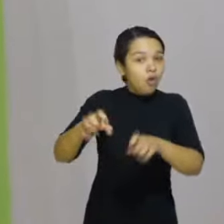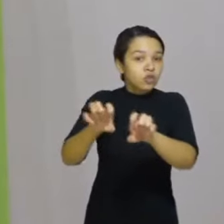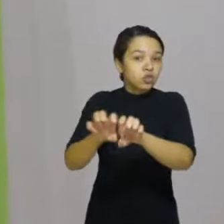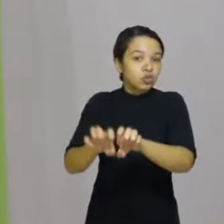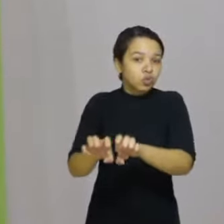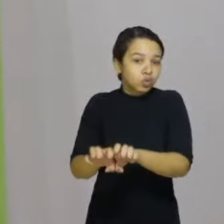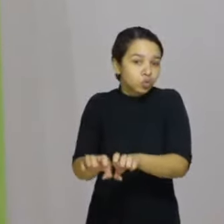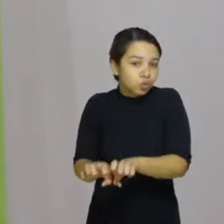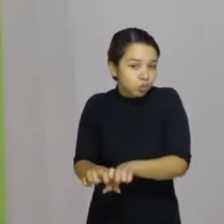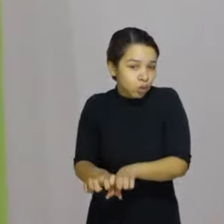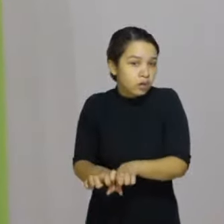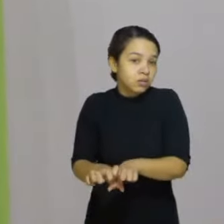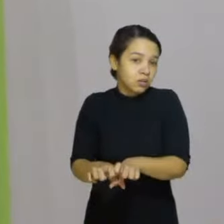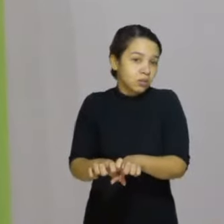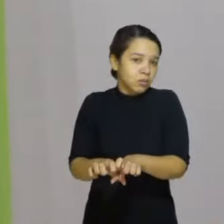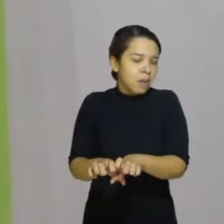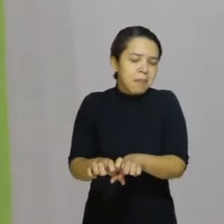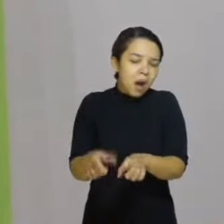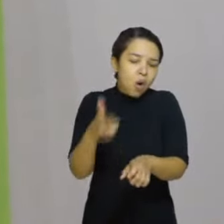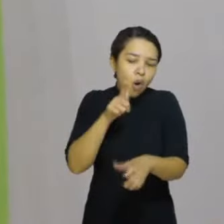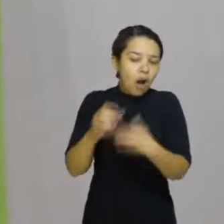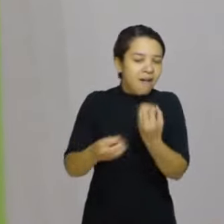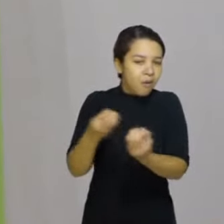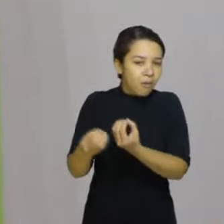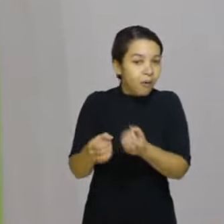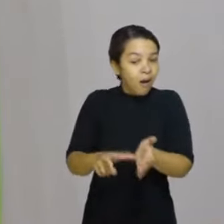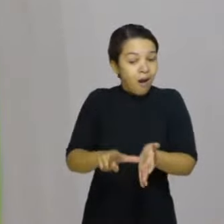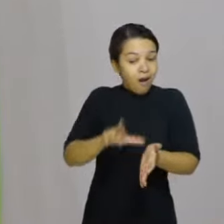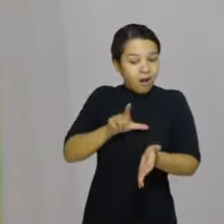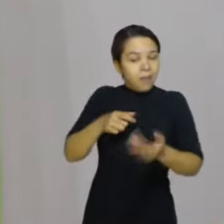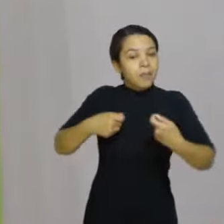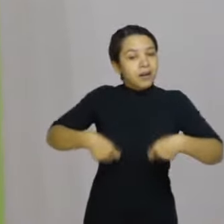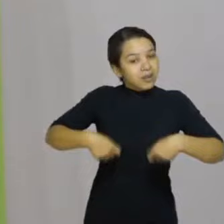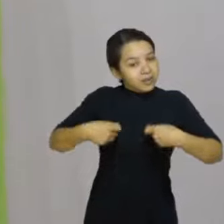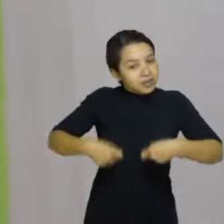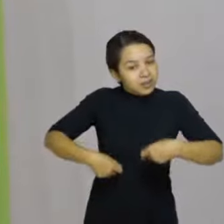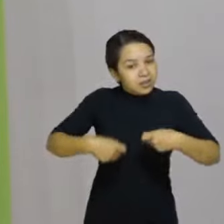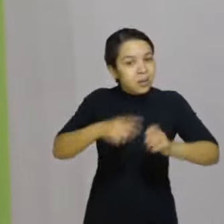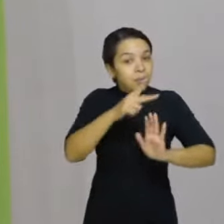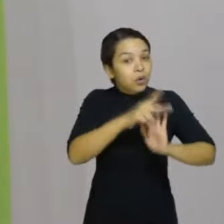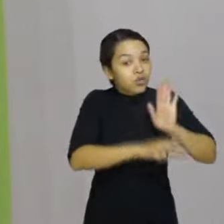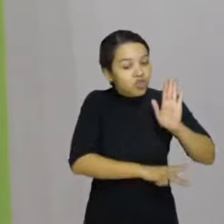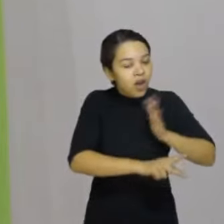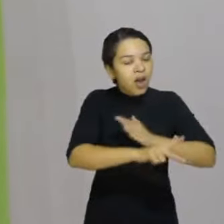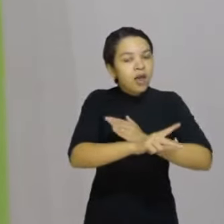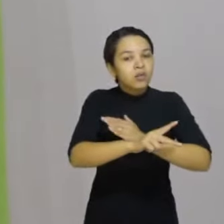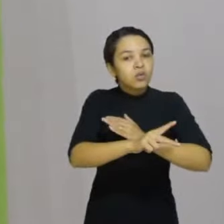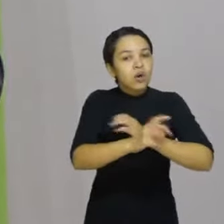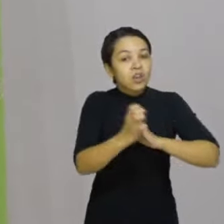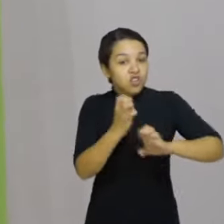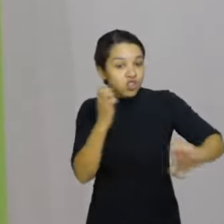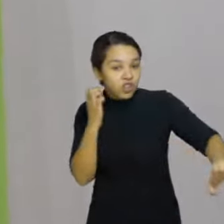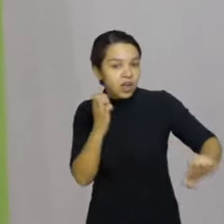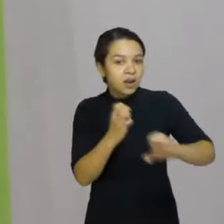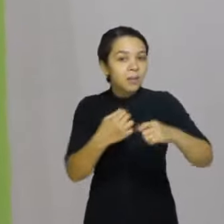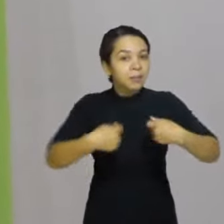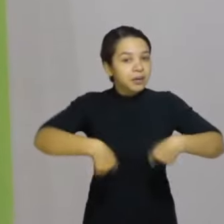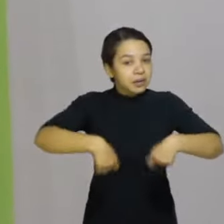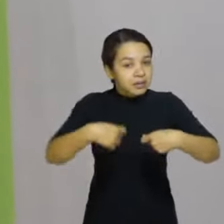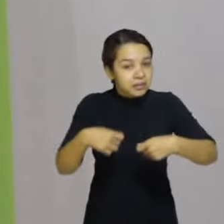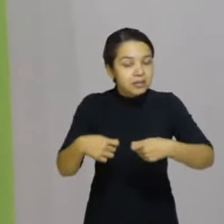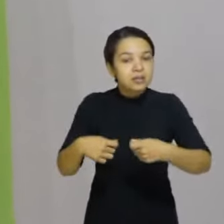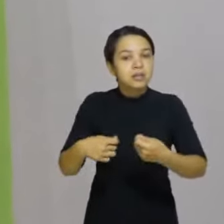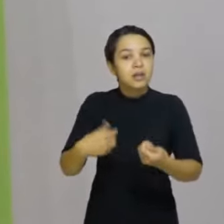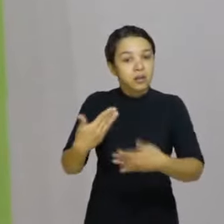possa acontecer, tem que ter o projeto de engenharia para que ele possa ser devidamente licitado e executado. Há